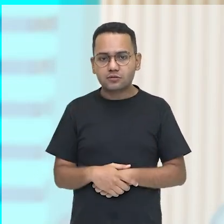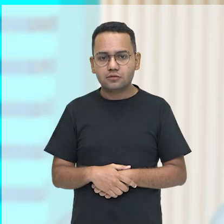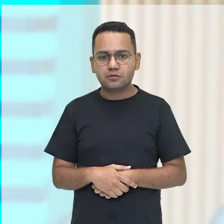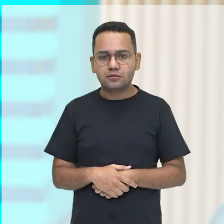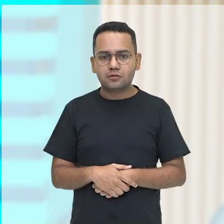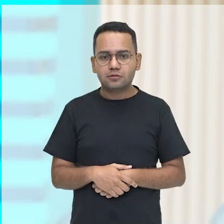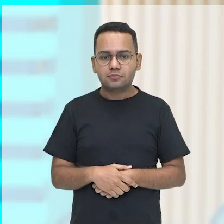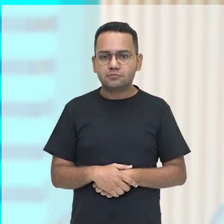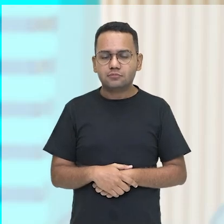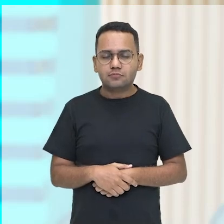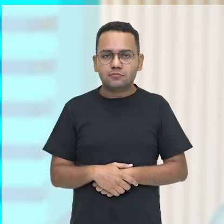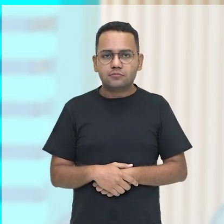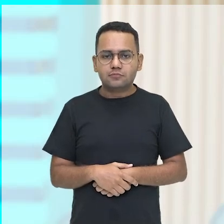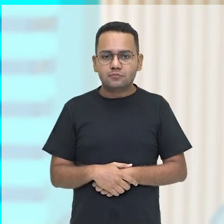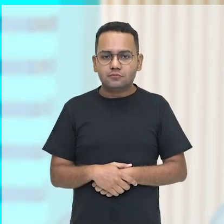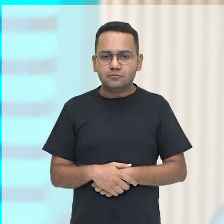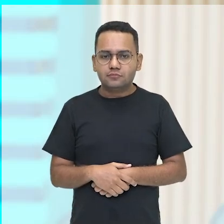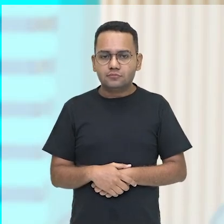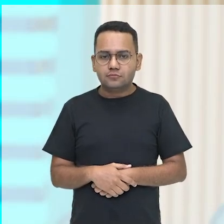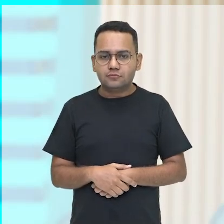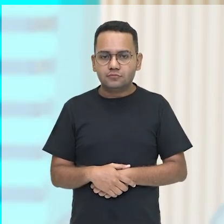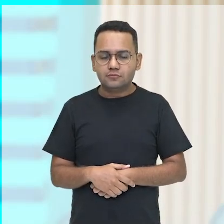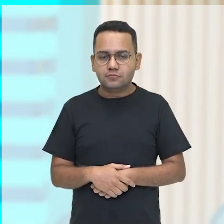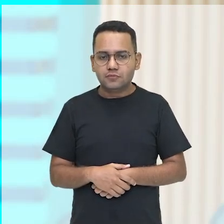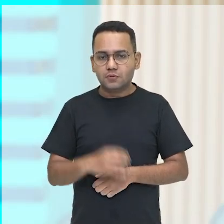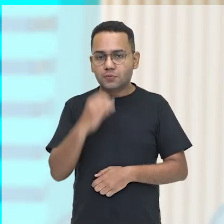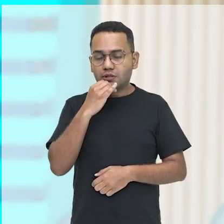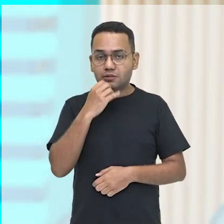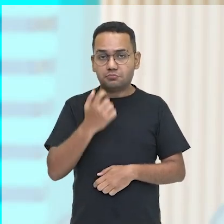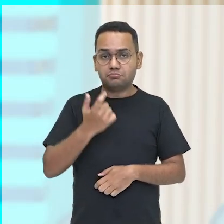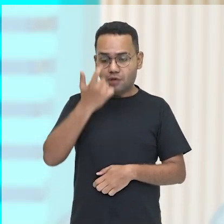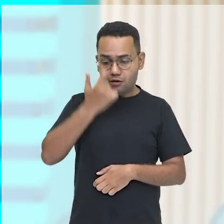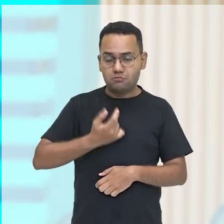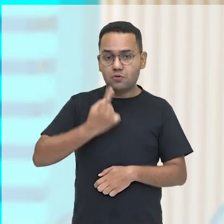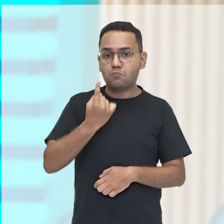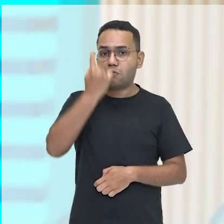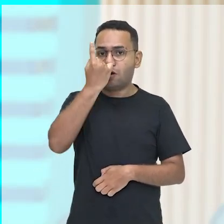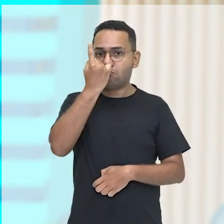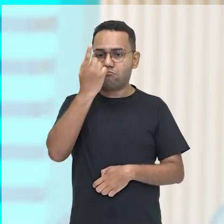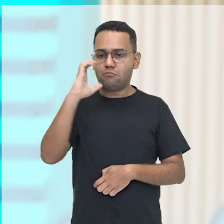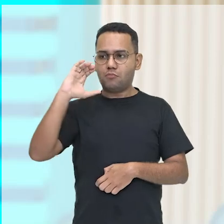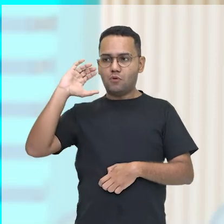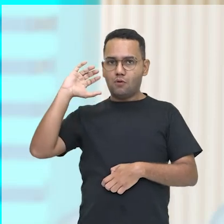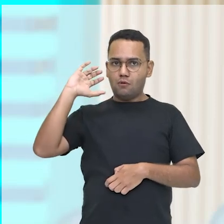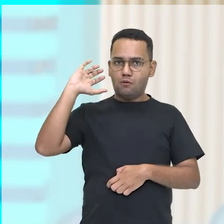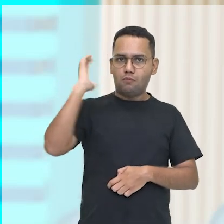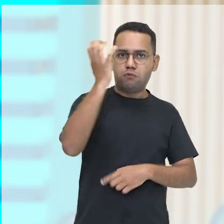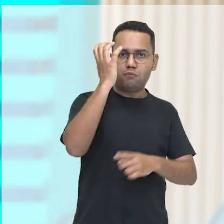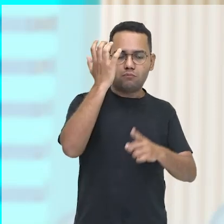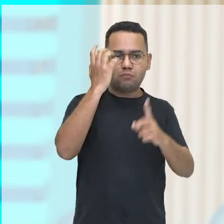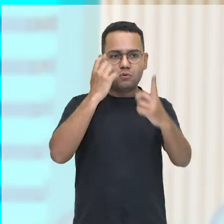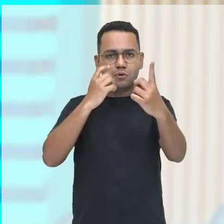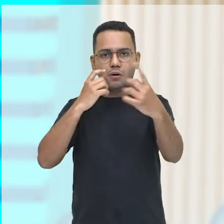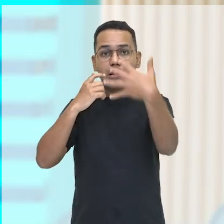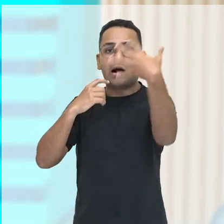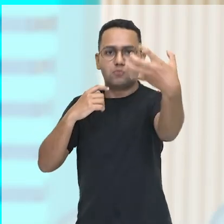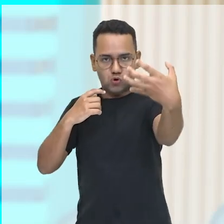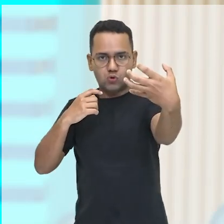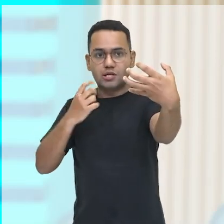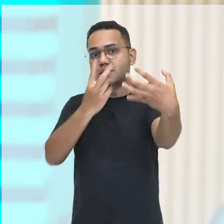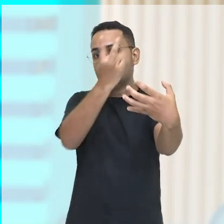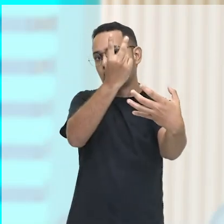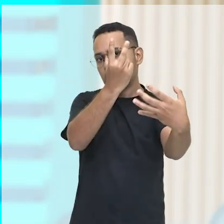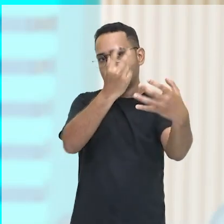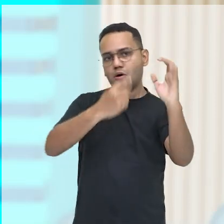passos, é 3 passes. Ou seja, você só pode jogar para o seu colega de equipe